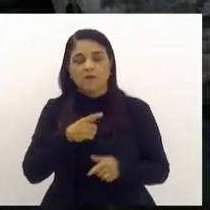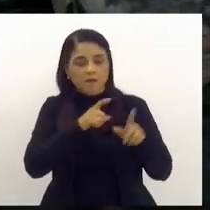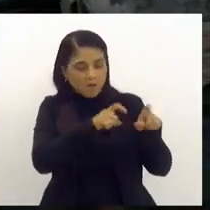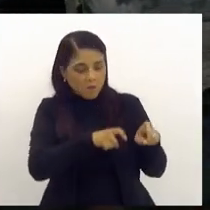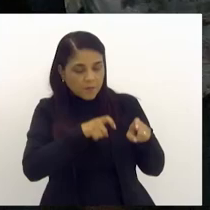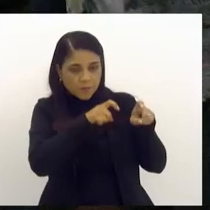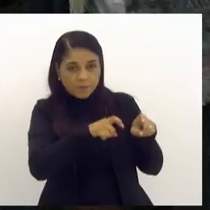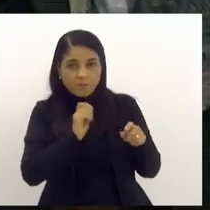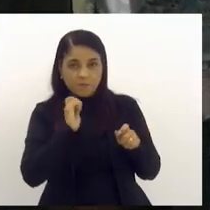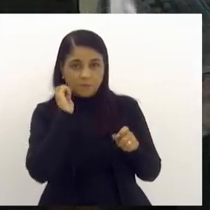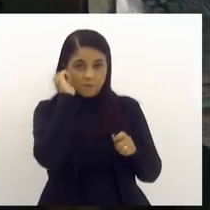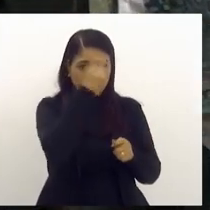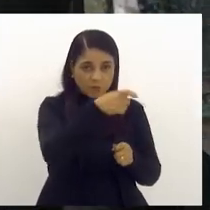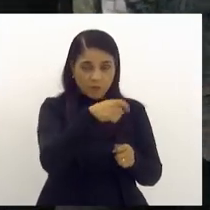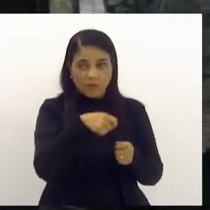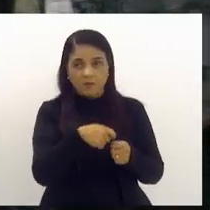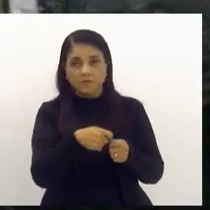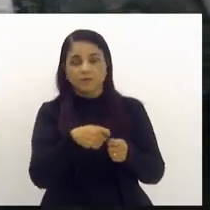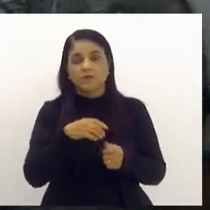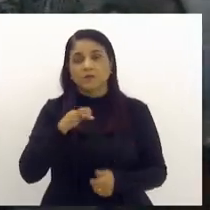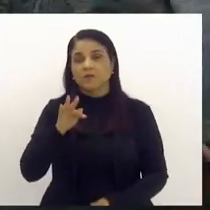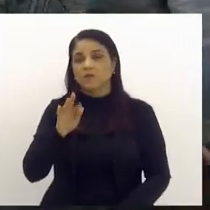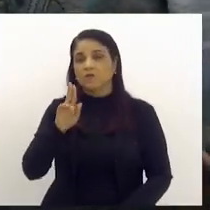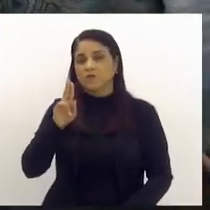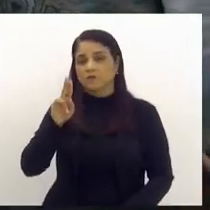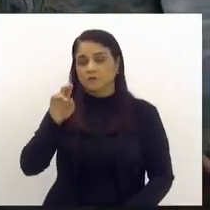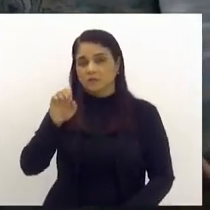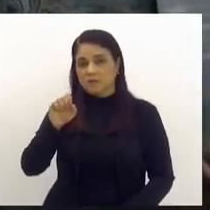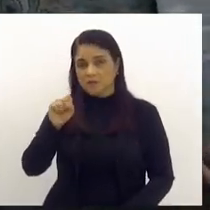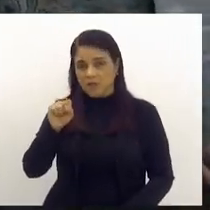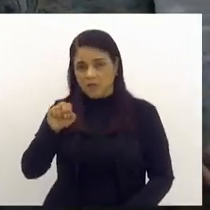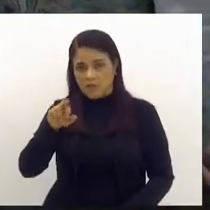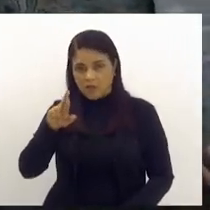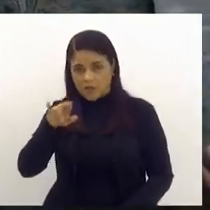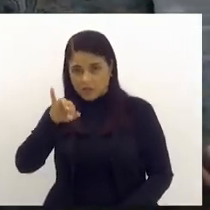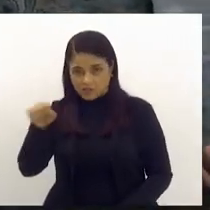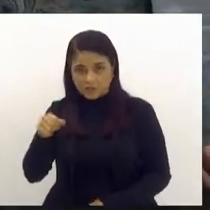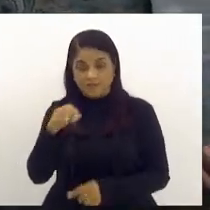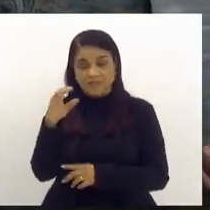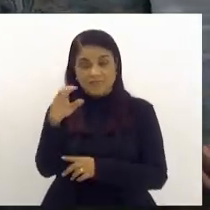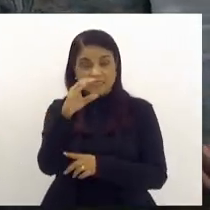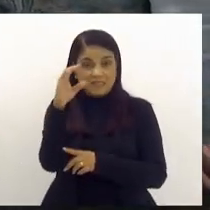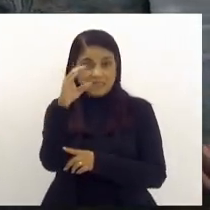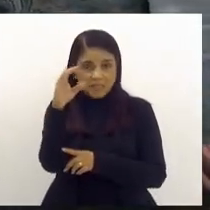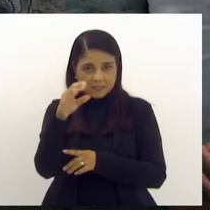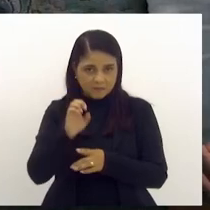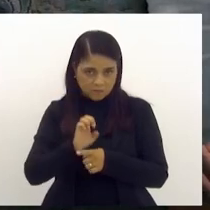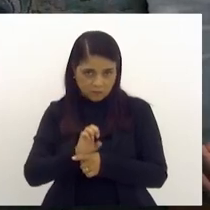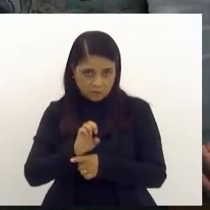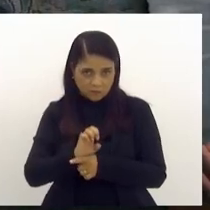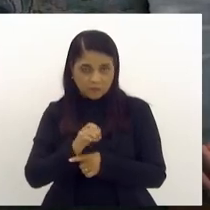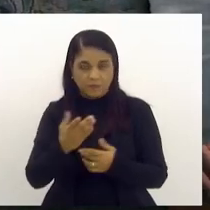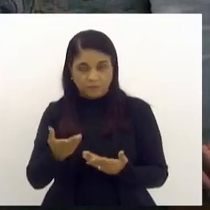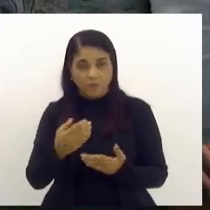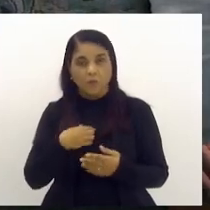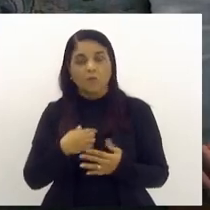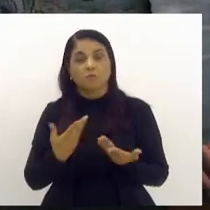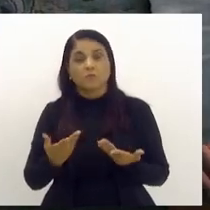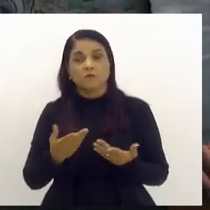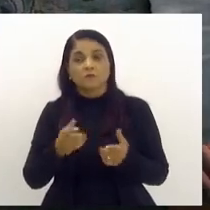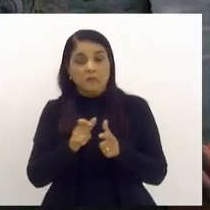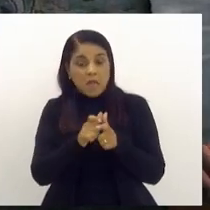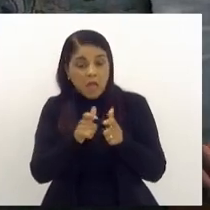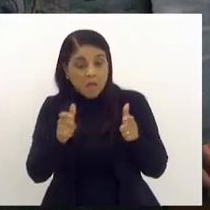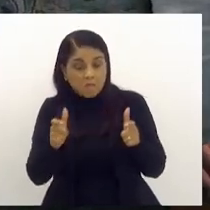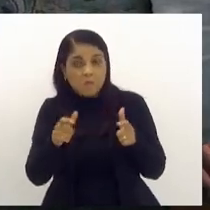Agropecuária e Funcierge, que é o Fundo para as Ciências do Estado. Até aí, perfeito, Vossa Excelência ampliou